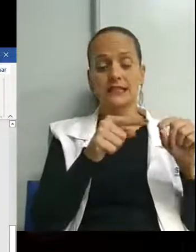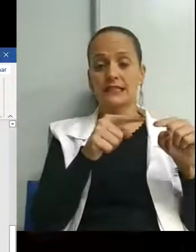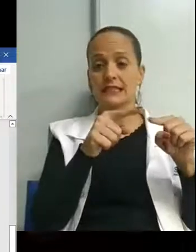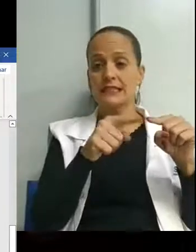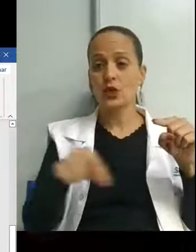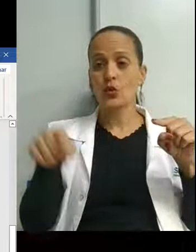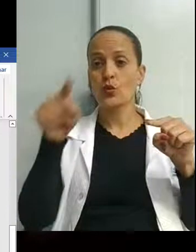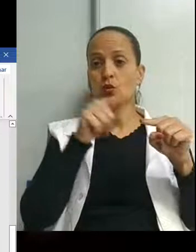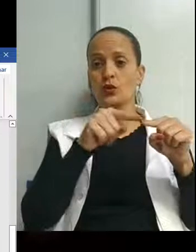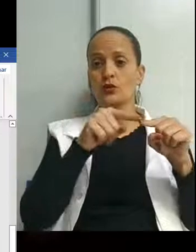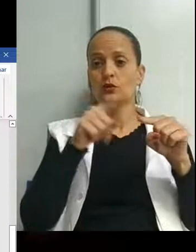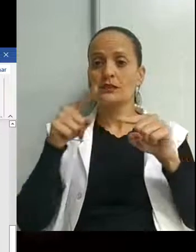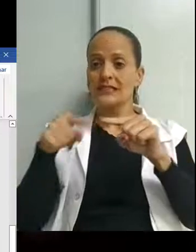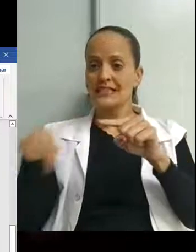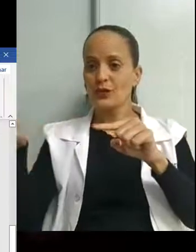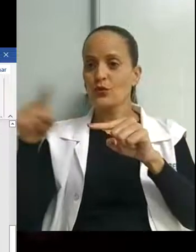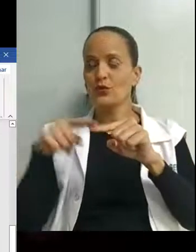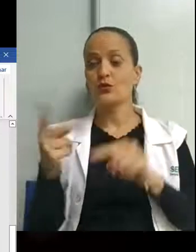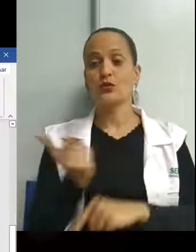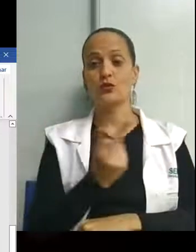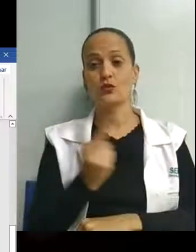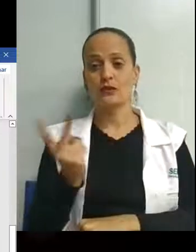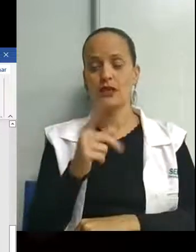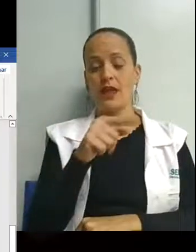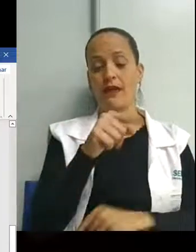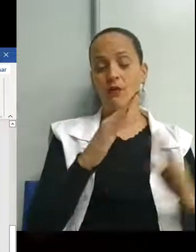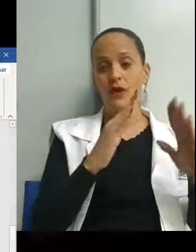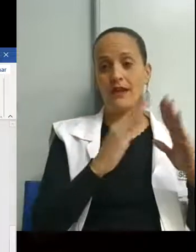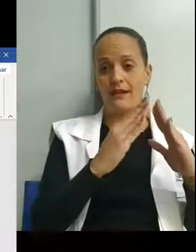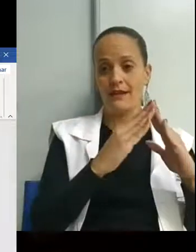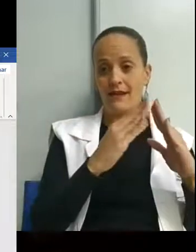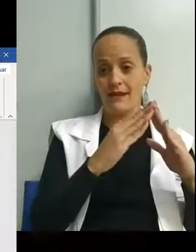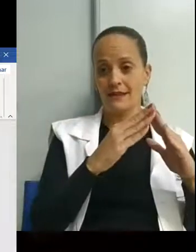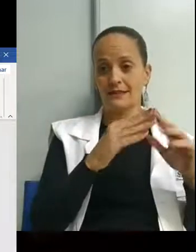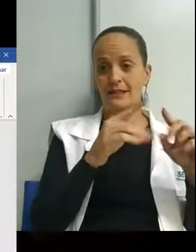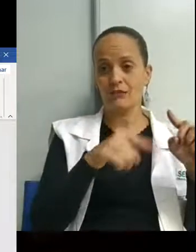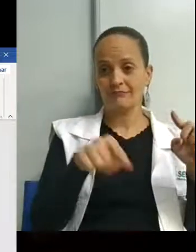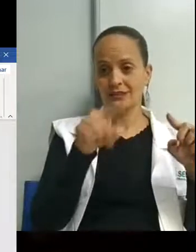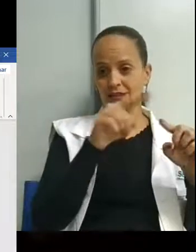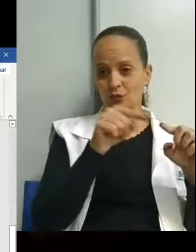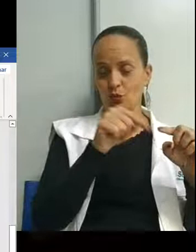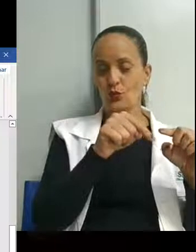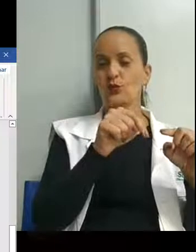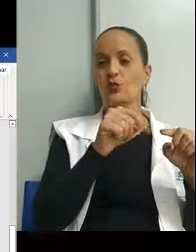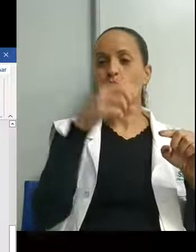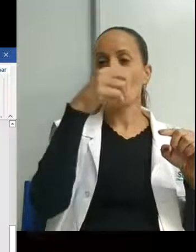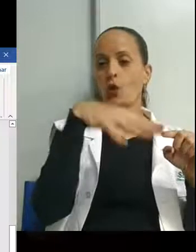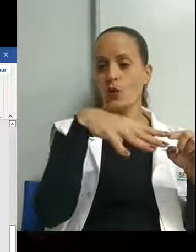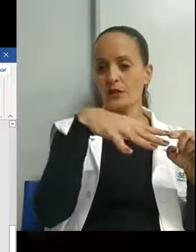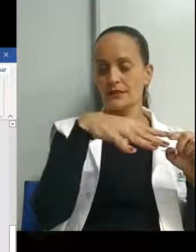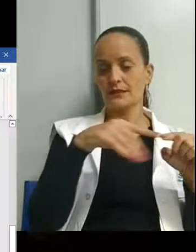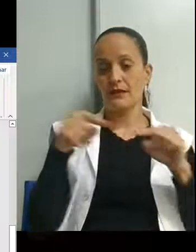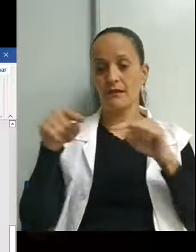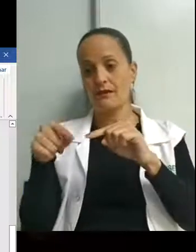circuito da rede, né? A rede da casa, que alimenta o que? As luminárias, né? Esse aqui, ó, vou colocar de preto